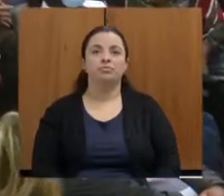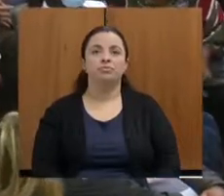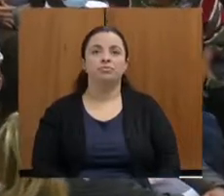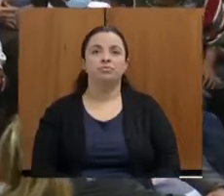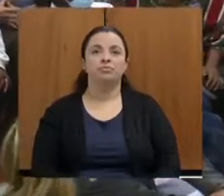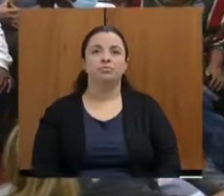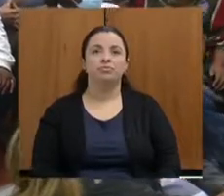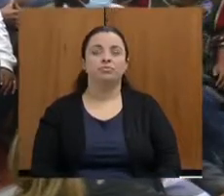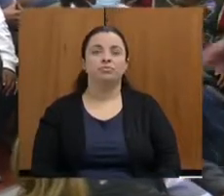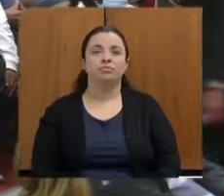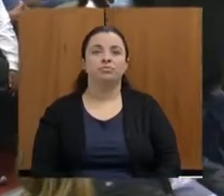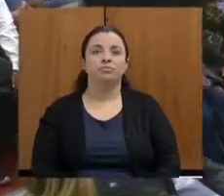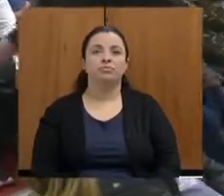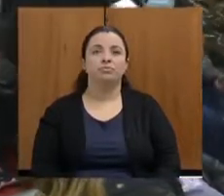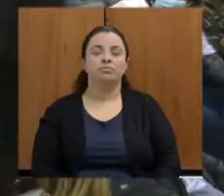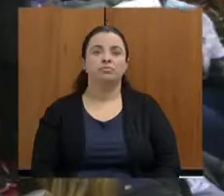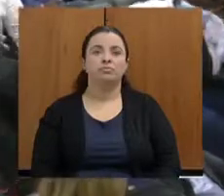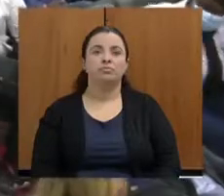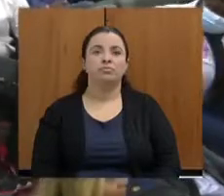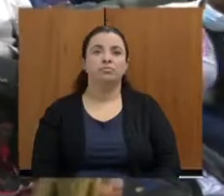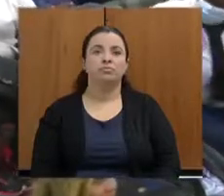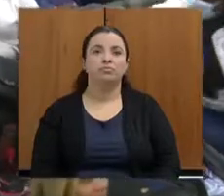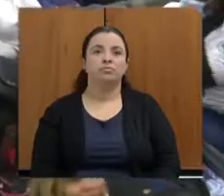E aí